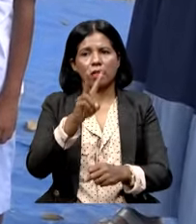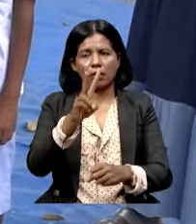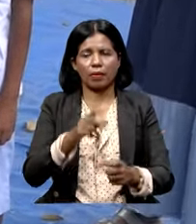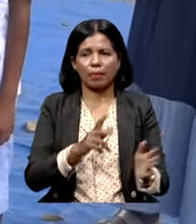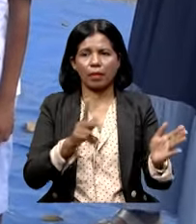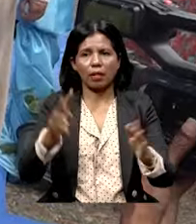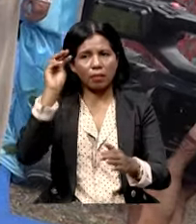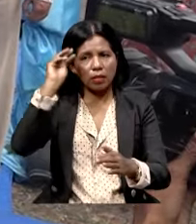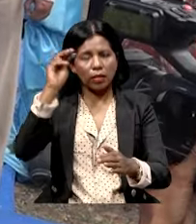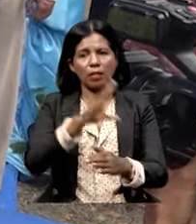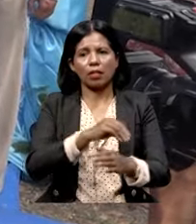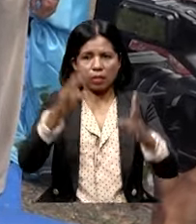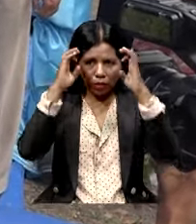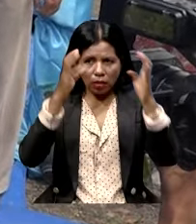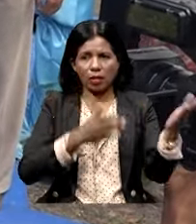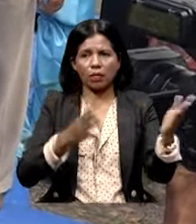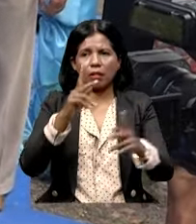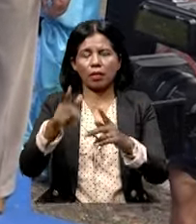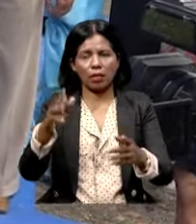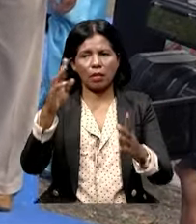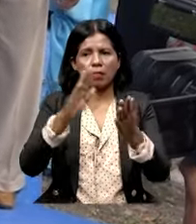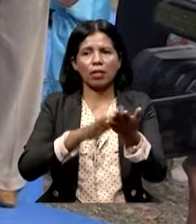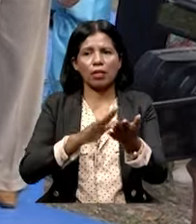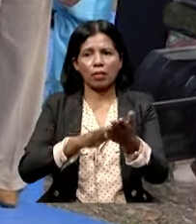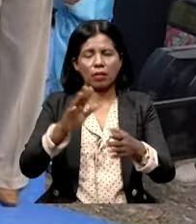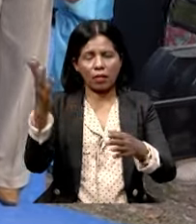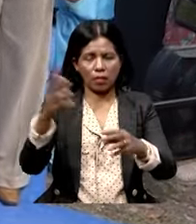Ter plano Ministério da Educação, se lori ativista, né, para a escola Sira e a município, onde